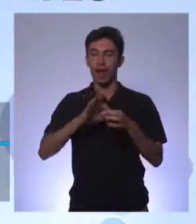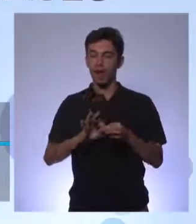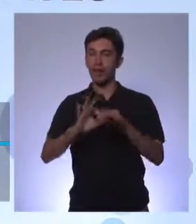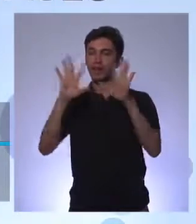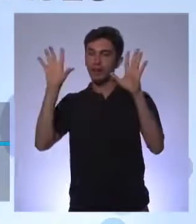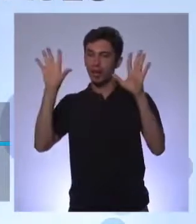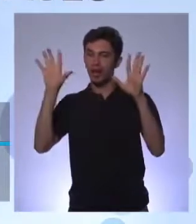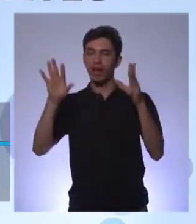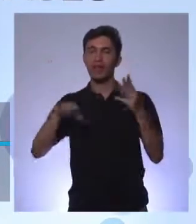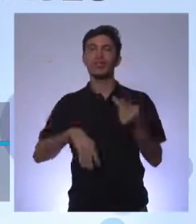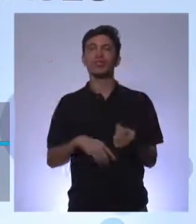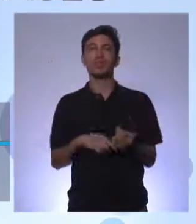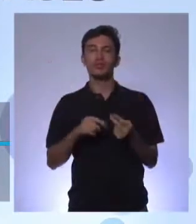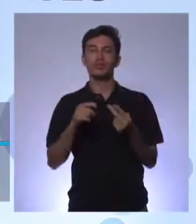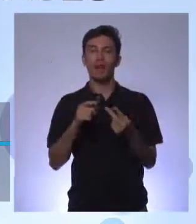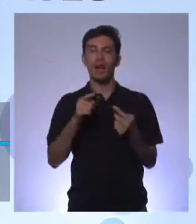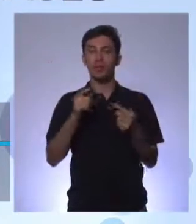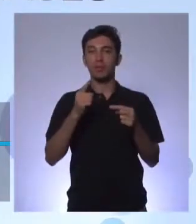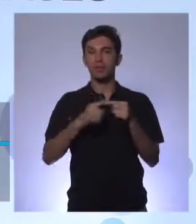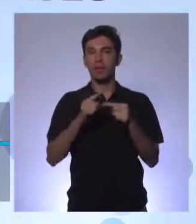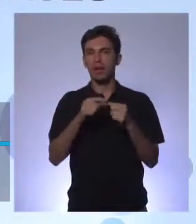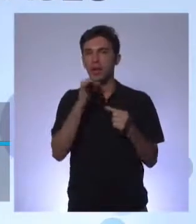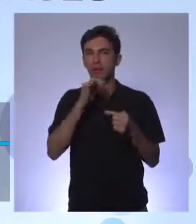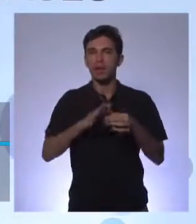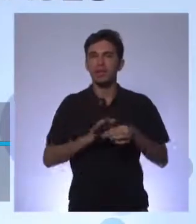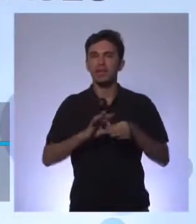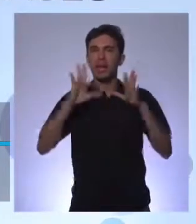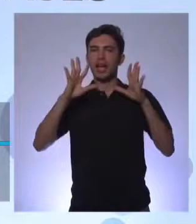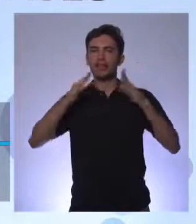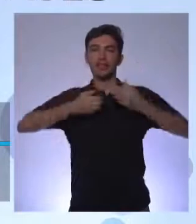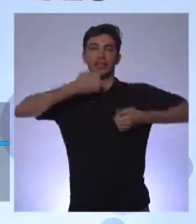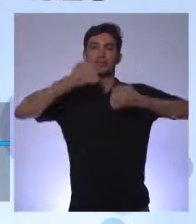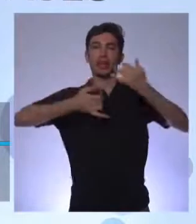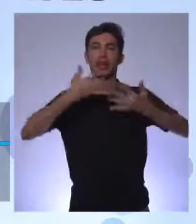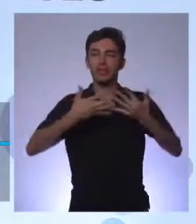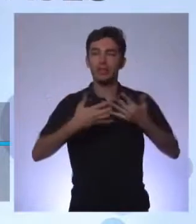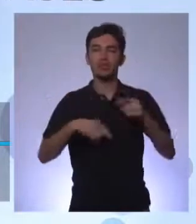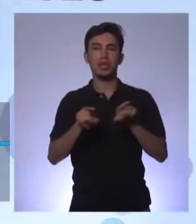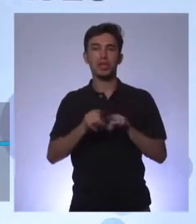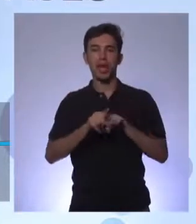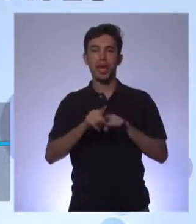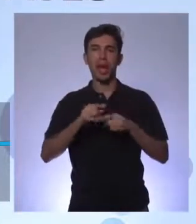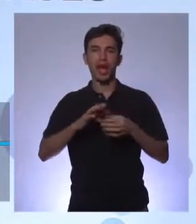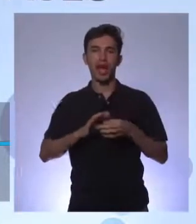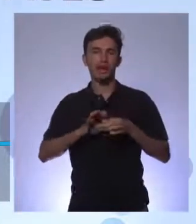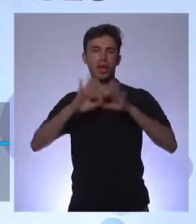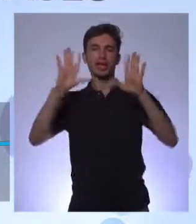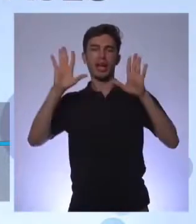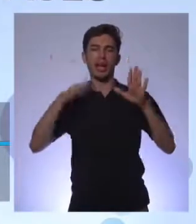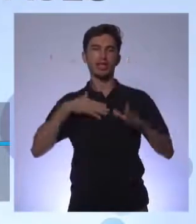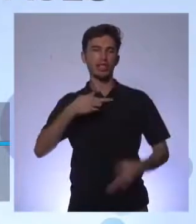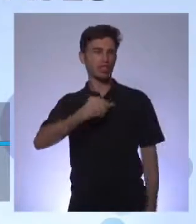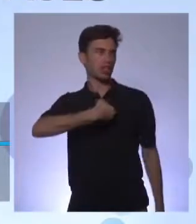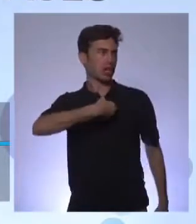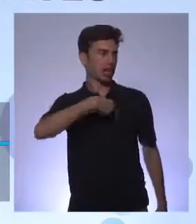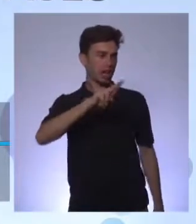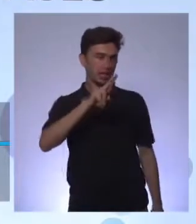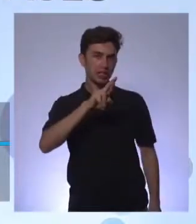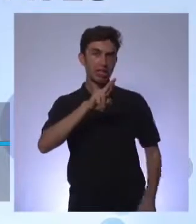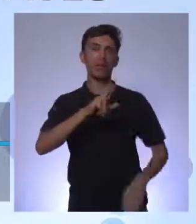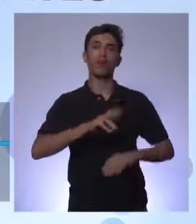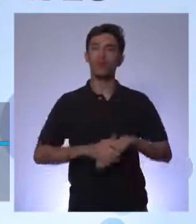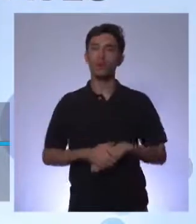ter a liberdade de expressão, a liberdade de exercer o culto religioso, porque